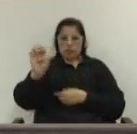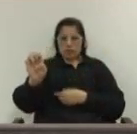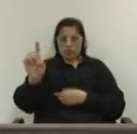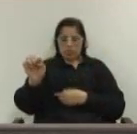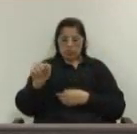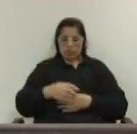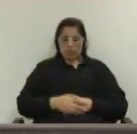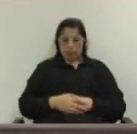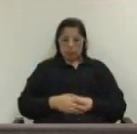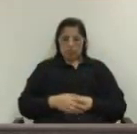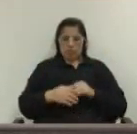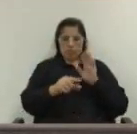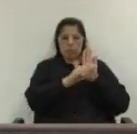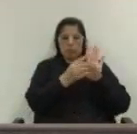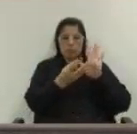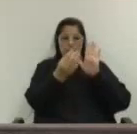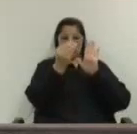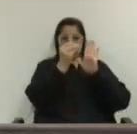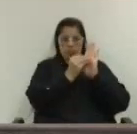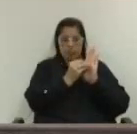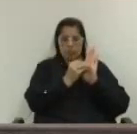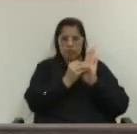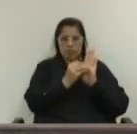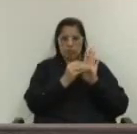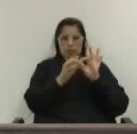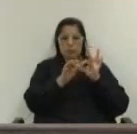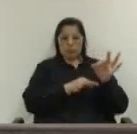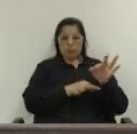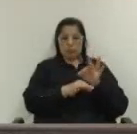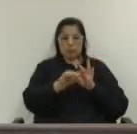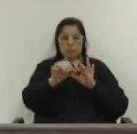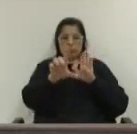Emenda modificativa ao projeto de lei número